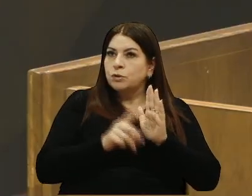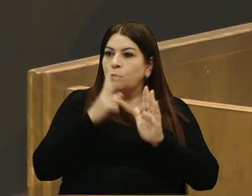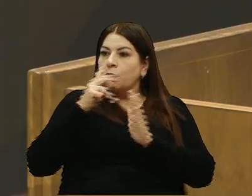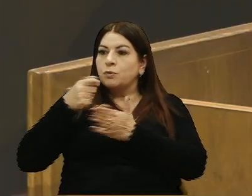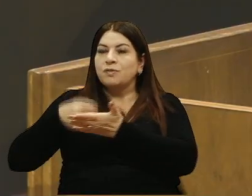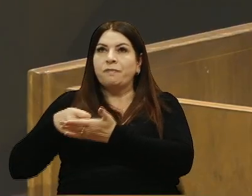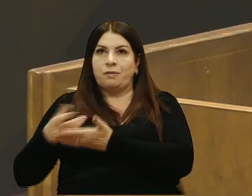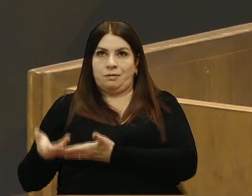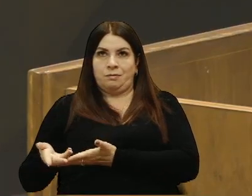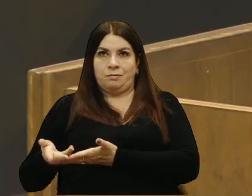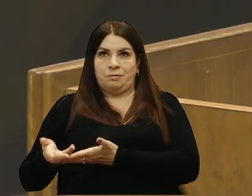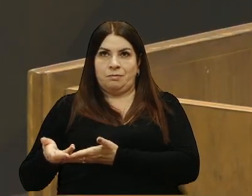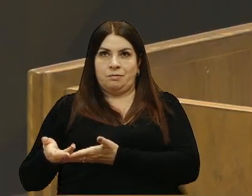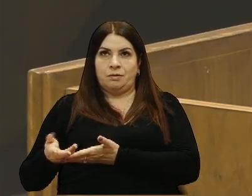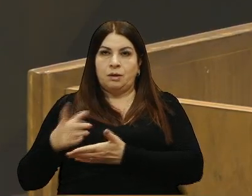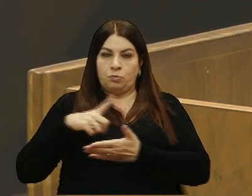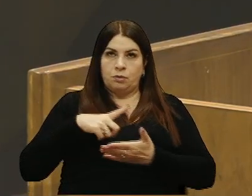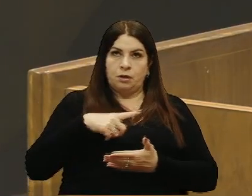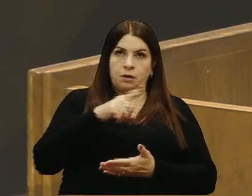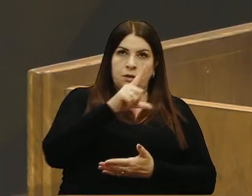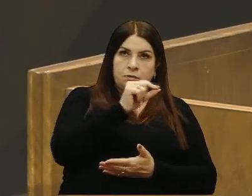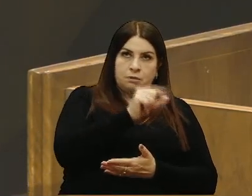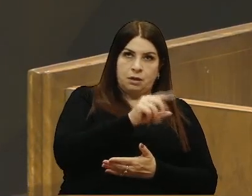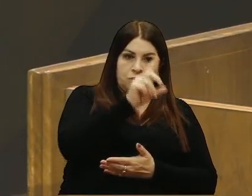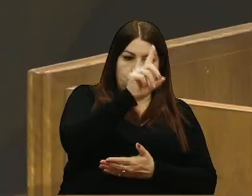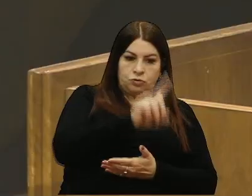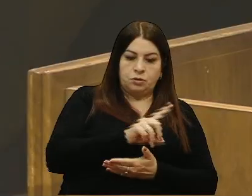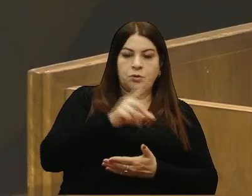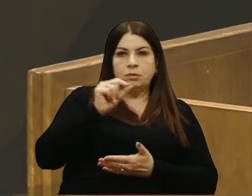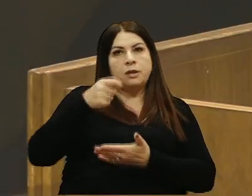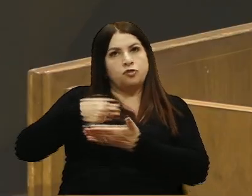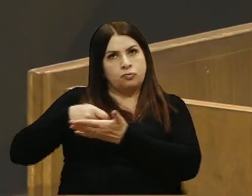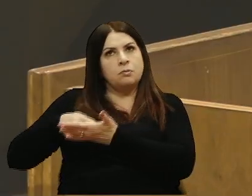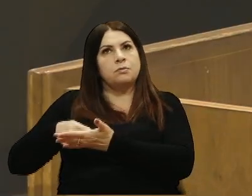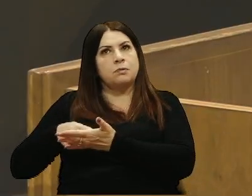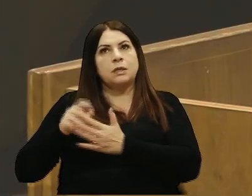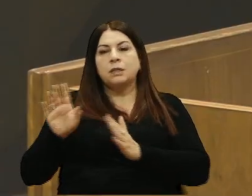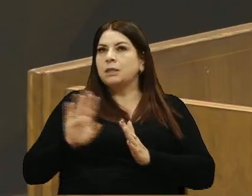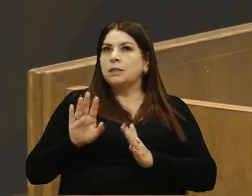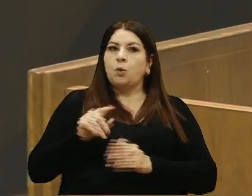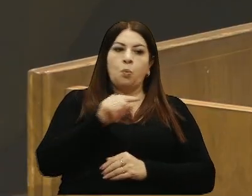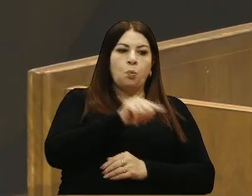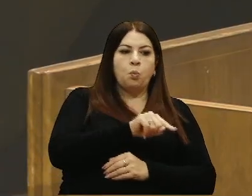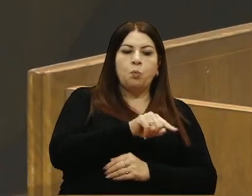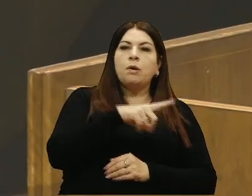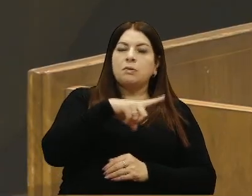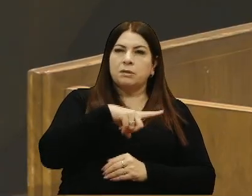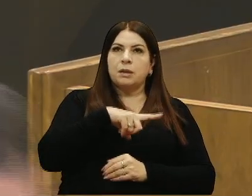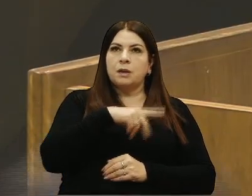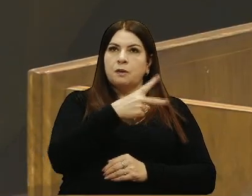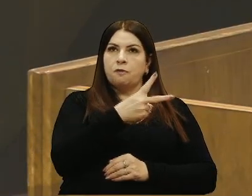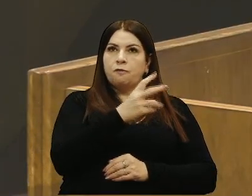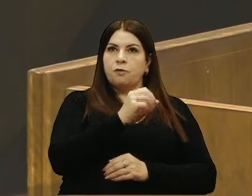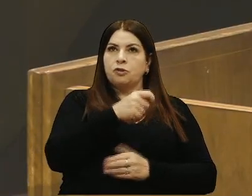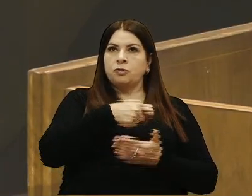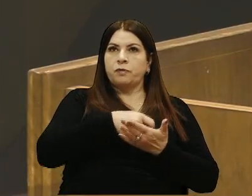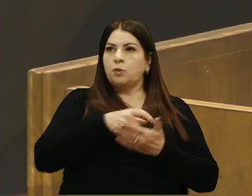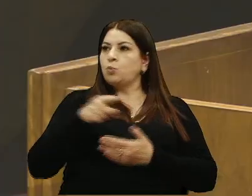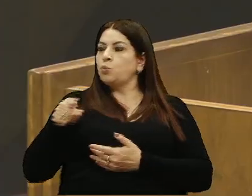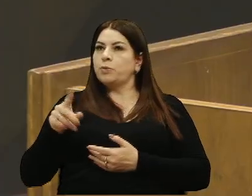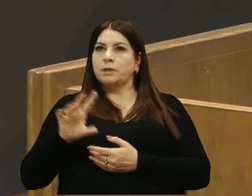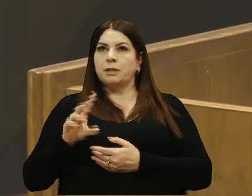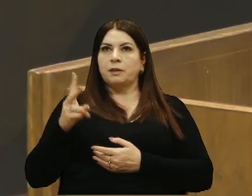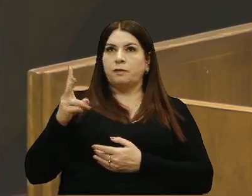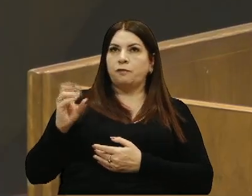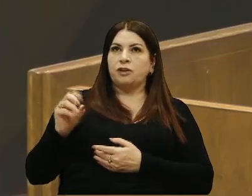dever. Se eu tenho 10 direitos, eu tenho 10 deveres. E não um lado ter 20 deveres e o outro lado